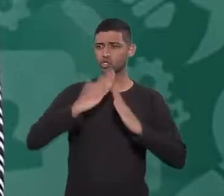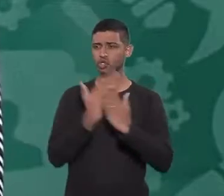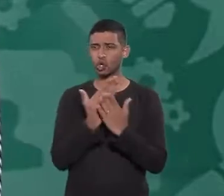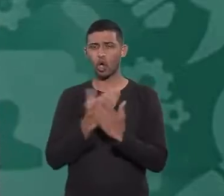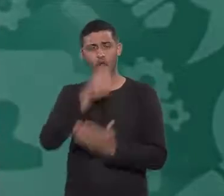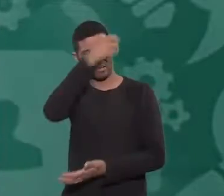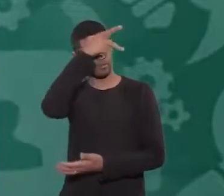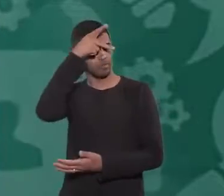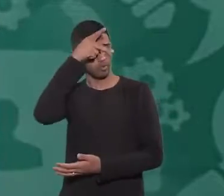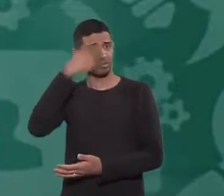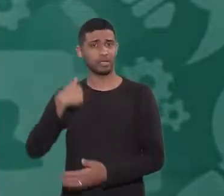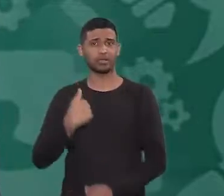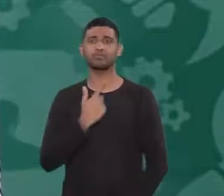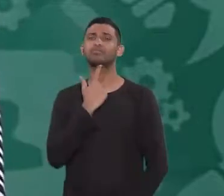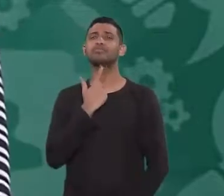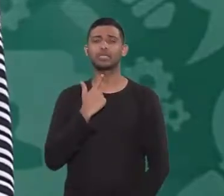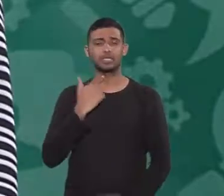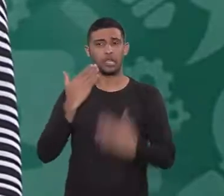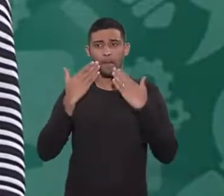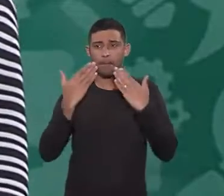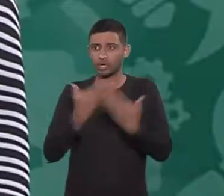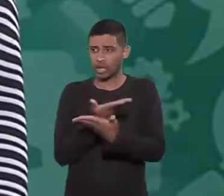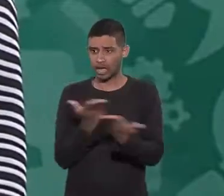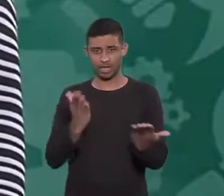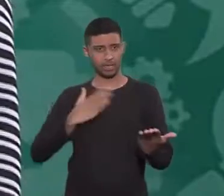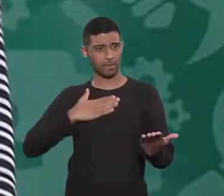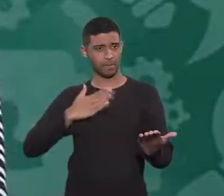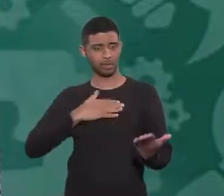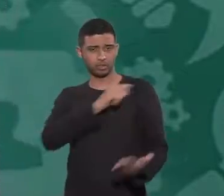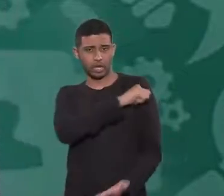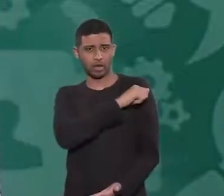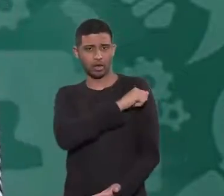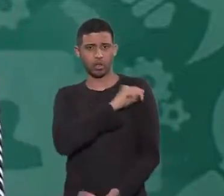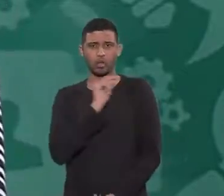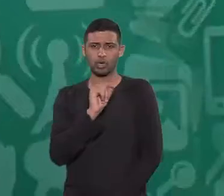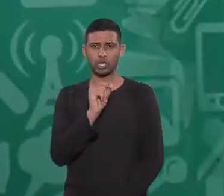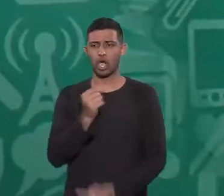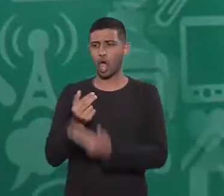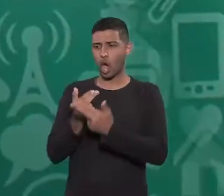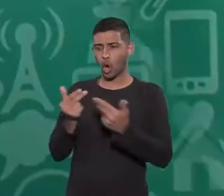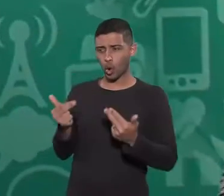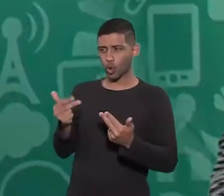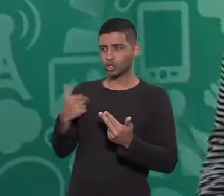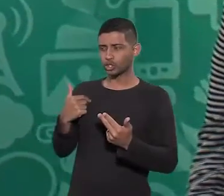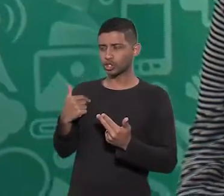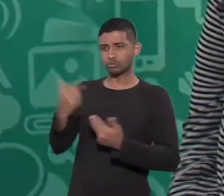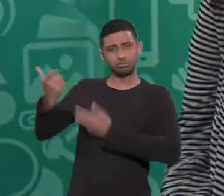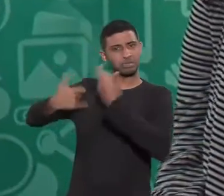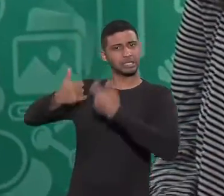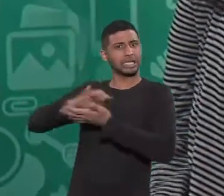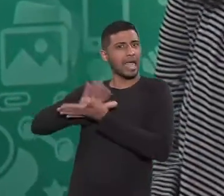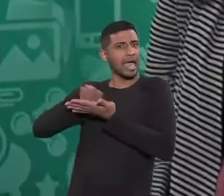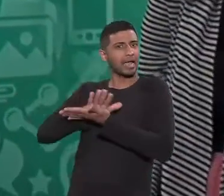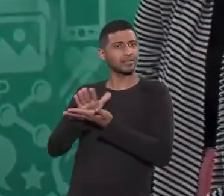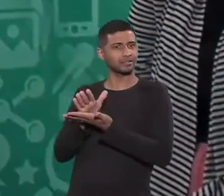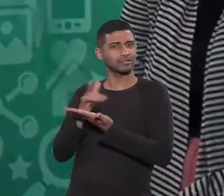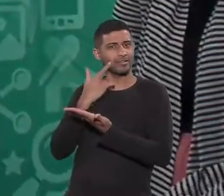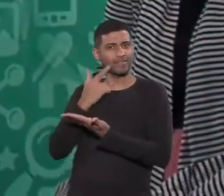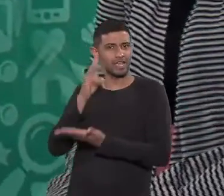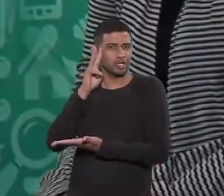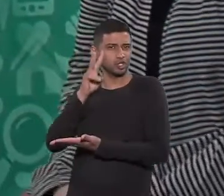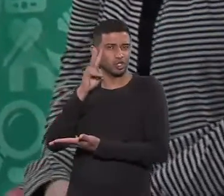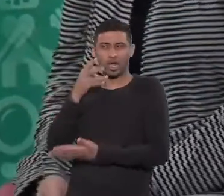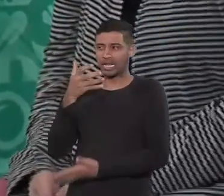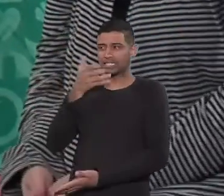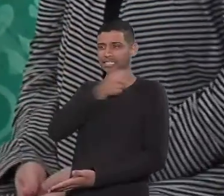minha vontade para mostrar justamente para os meus alunos coisas que não me mostraram, sabe? Então, resgatar